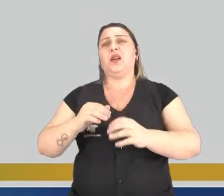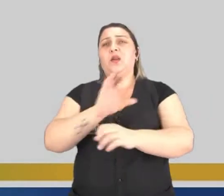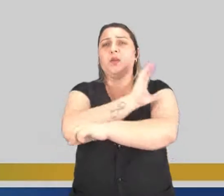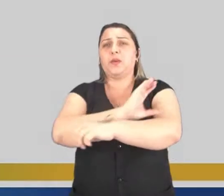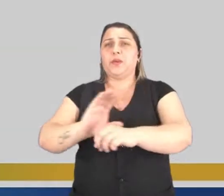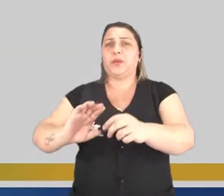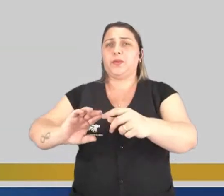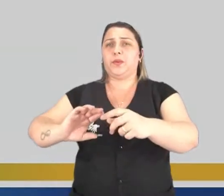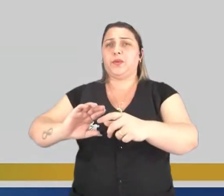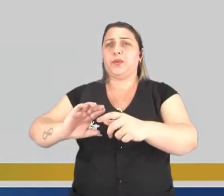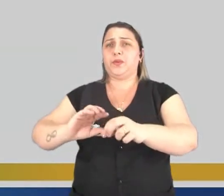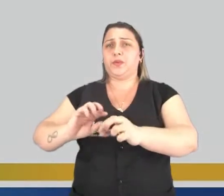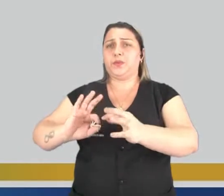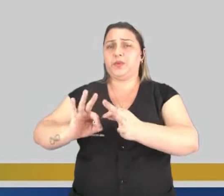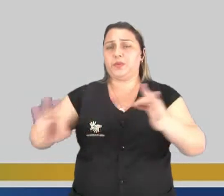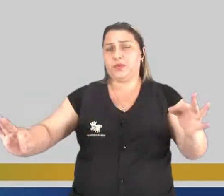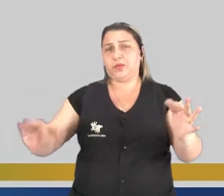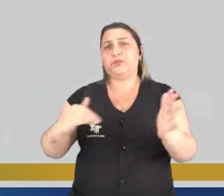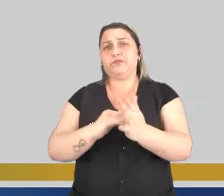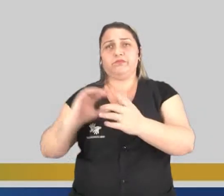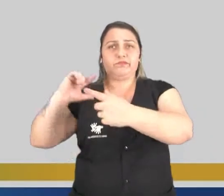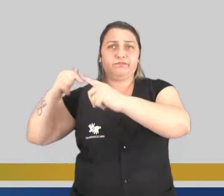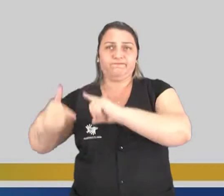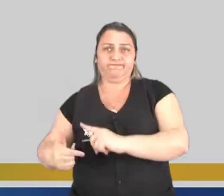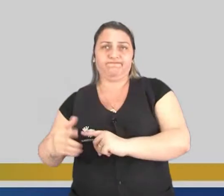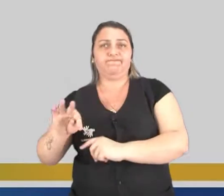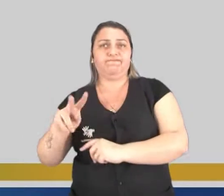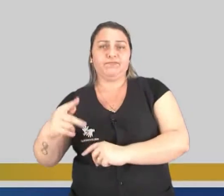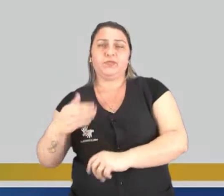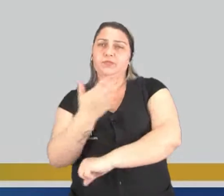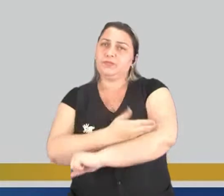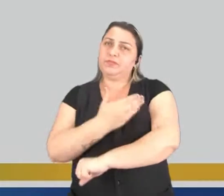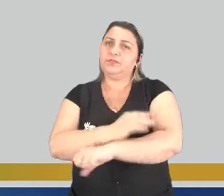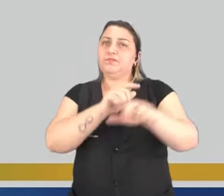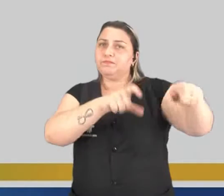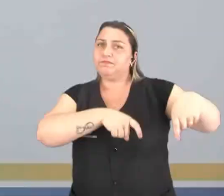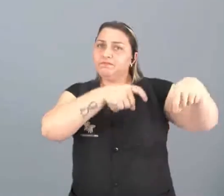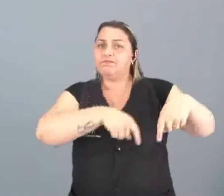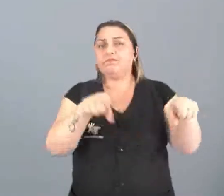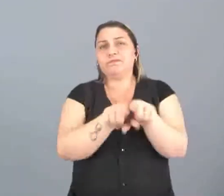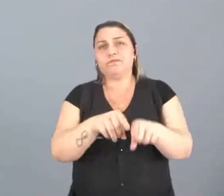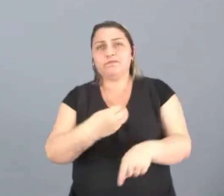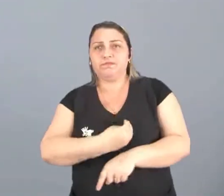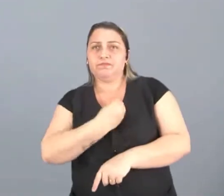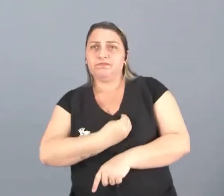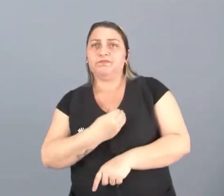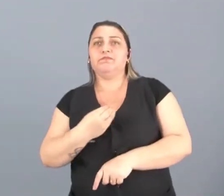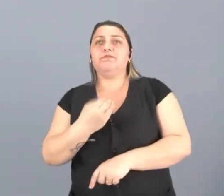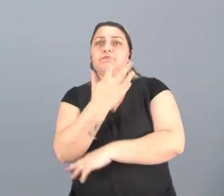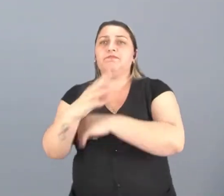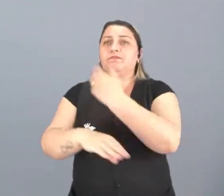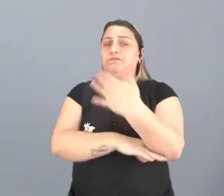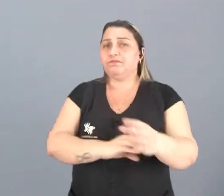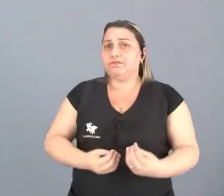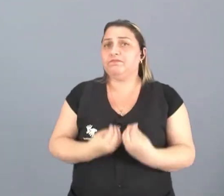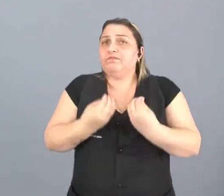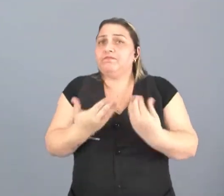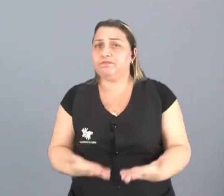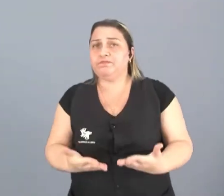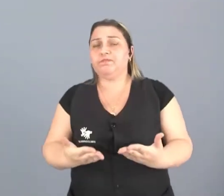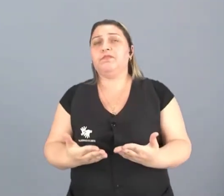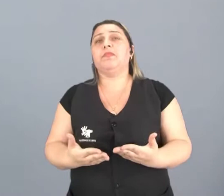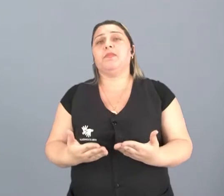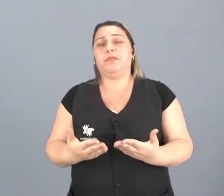do tradicional. Então, os tupis praticavam agricultura também, viviam daquilo que a natureza fornecia,